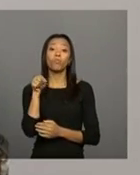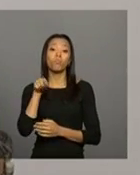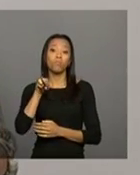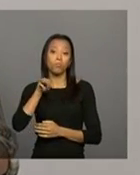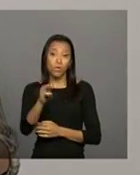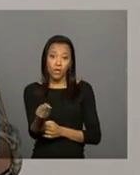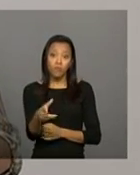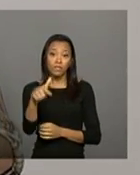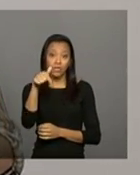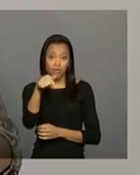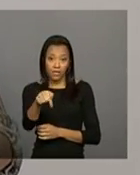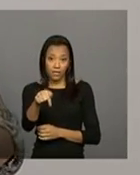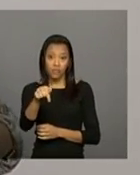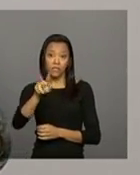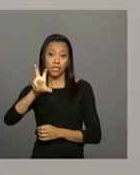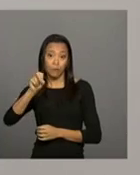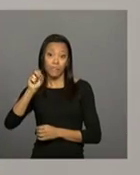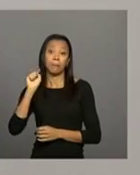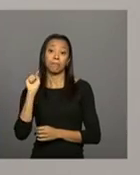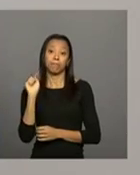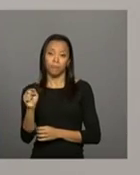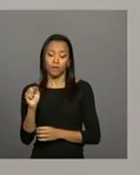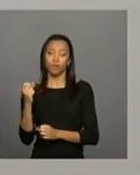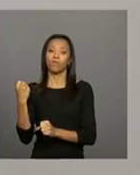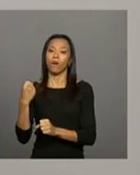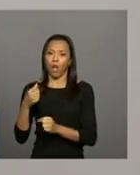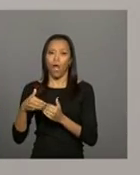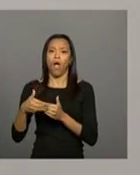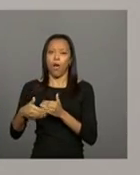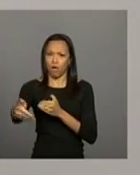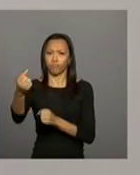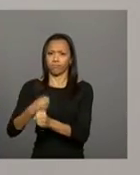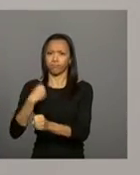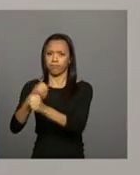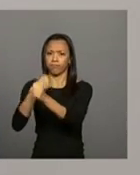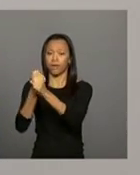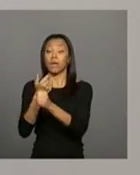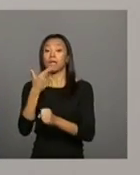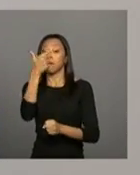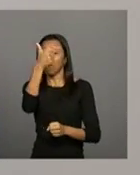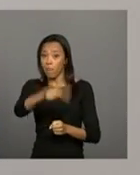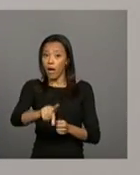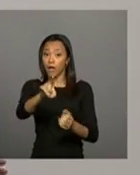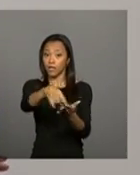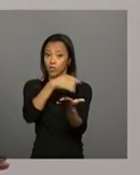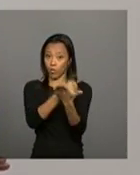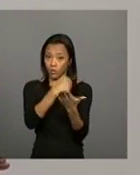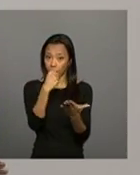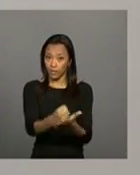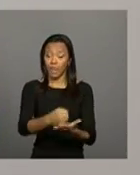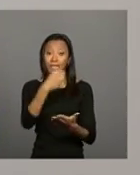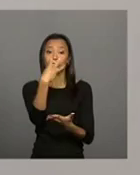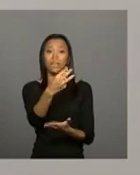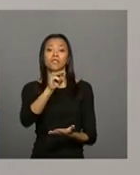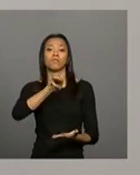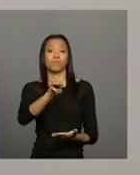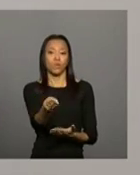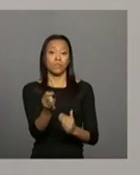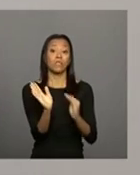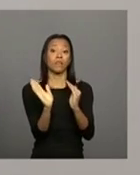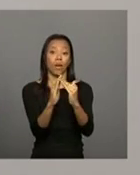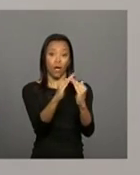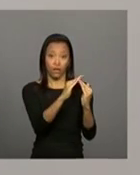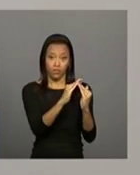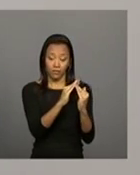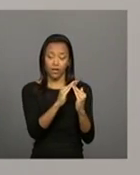1.750.000 sendo construídas, e nós vamos contratar mais 3 milhões de moradias até